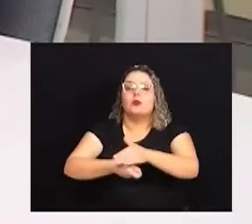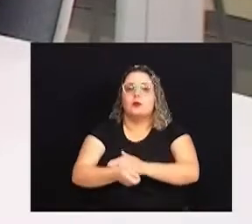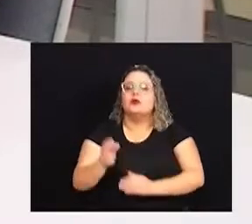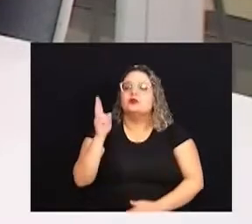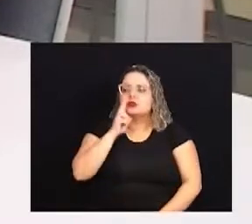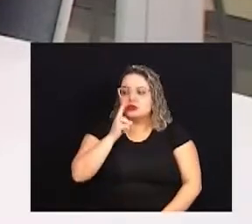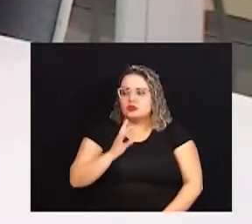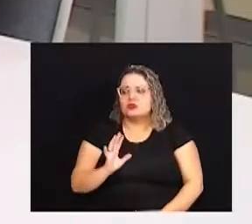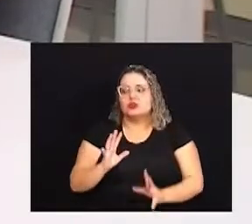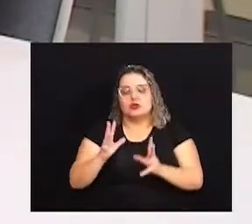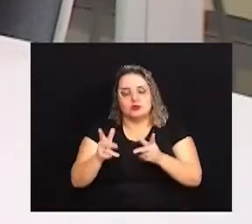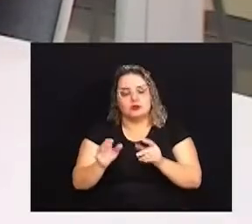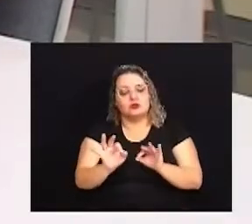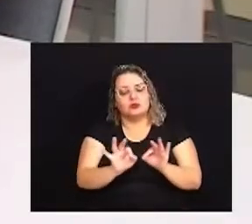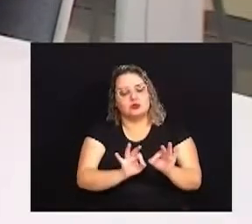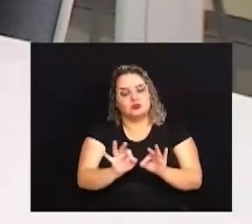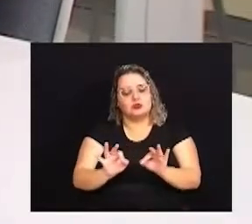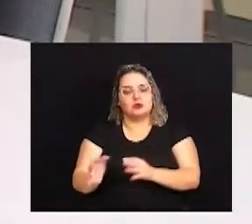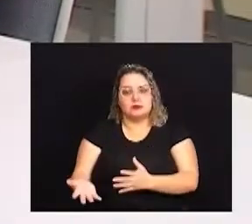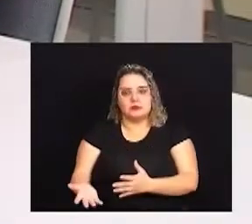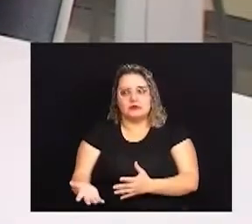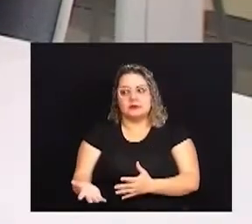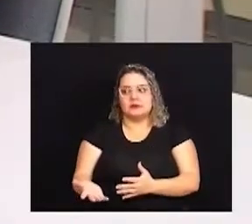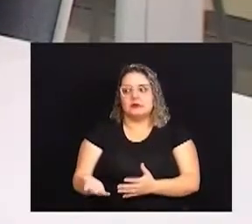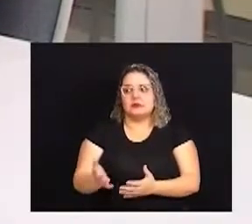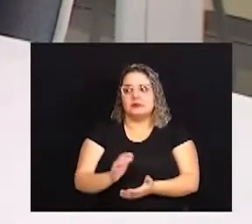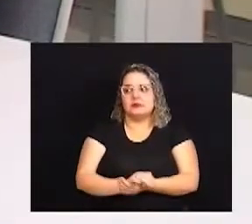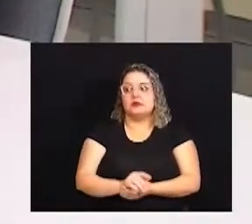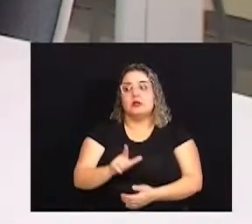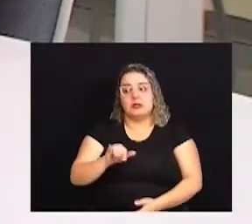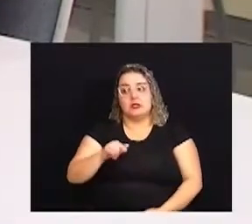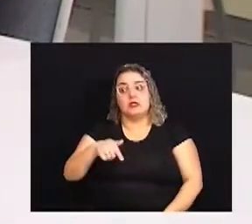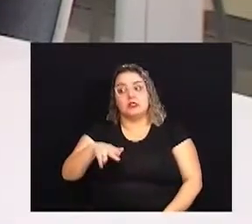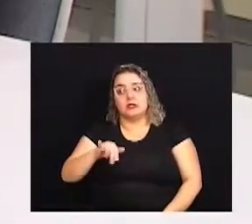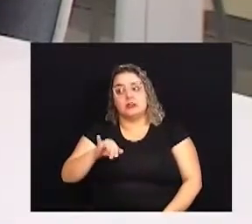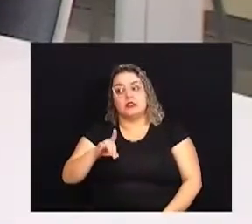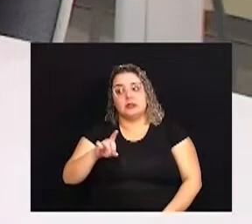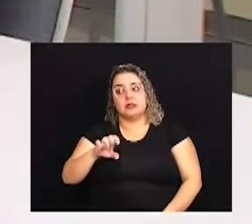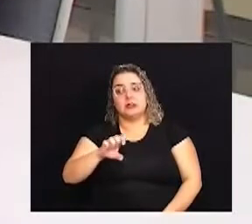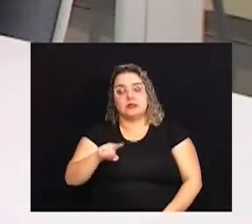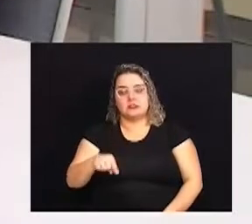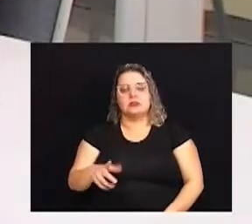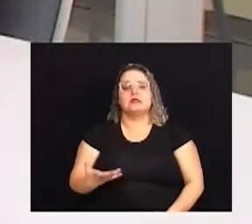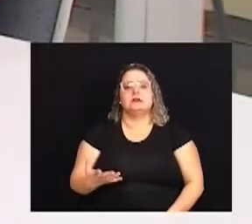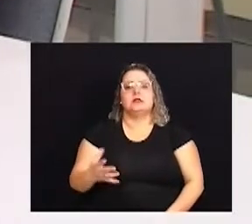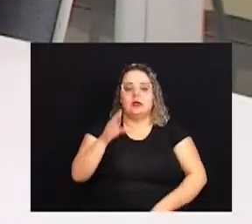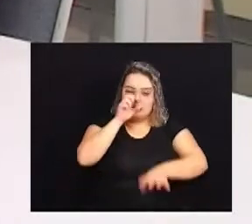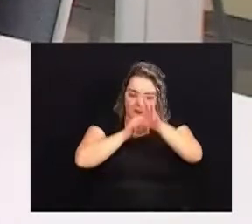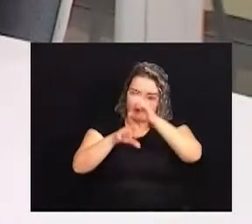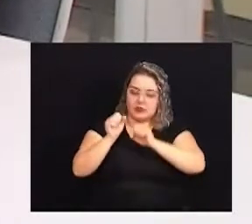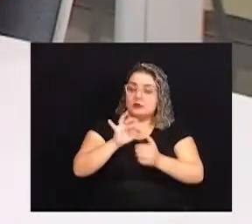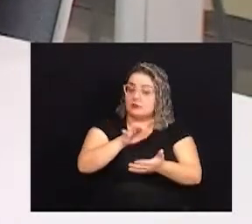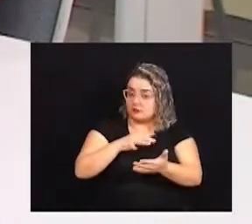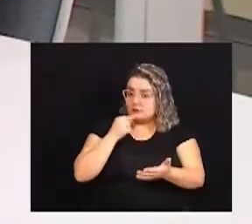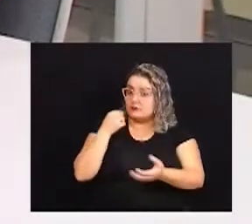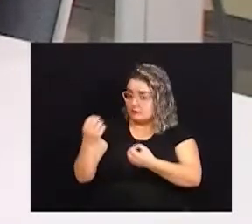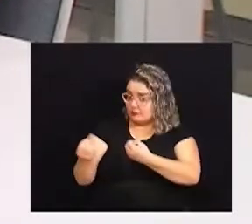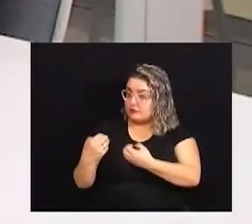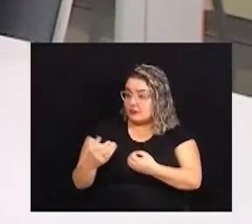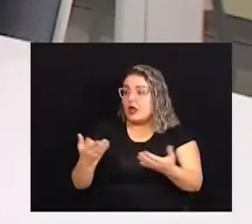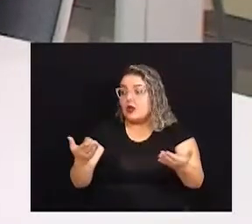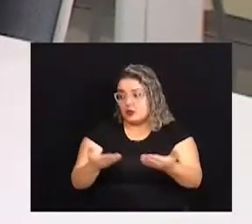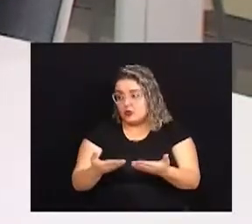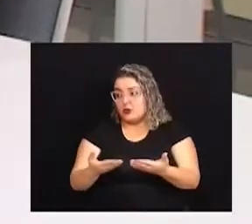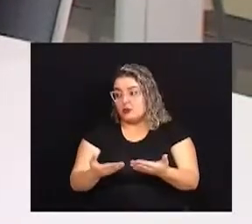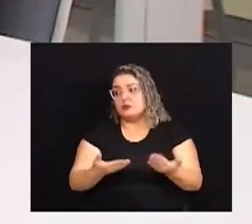minha reserva de emergência, já está tudo ali organizadinho, numa liquidez, aprendi algumas coisinhas na ponta do lápis, está sempre ensinando